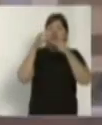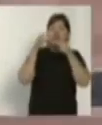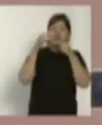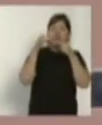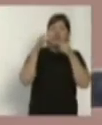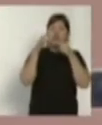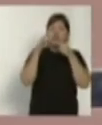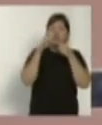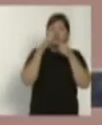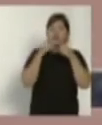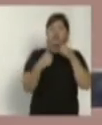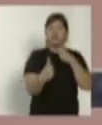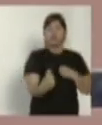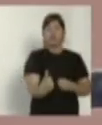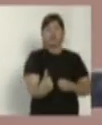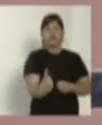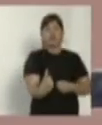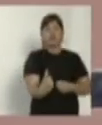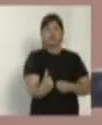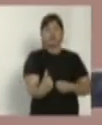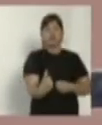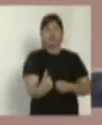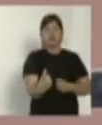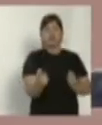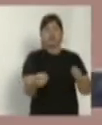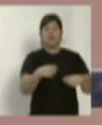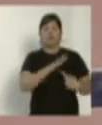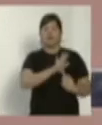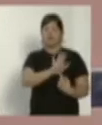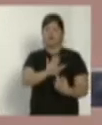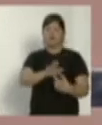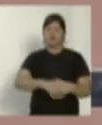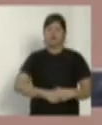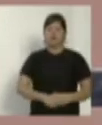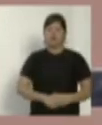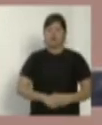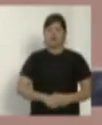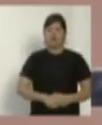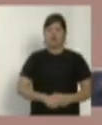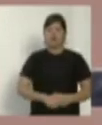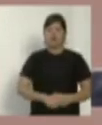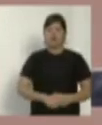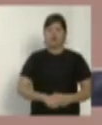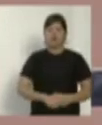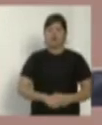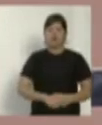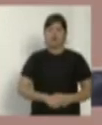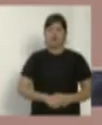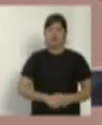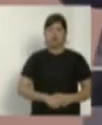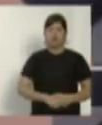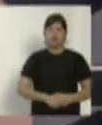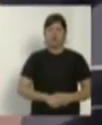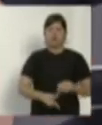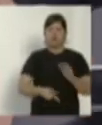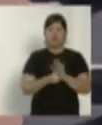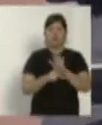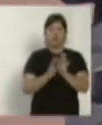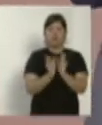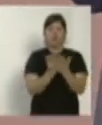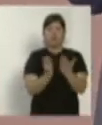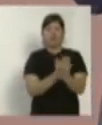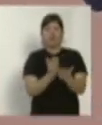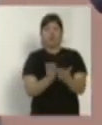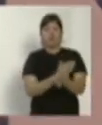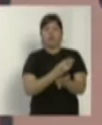única que pode ser mostrada e ela foi capa de da revista Carta Capital em abril ou março